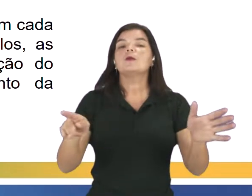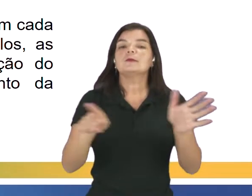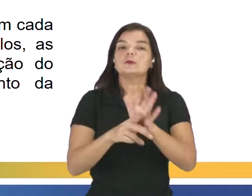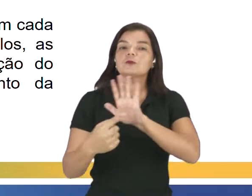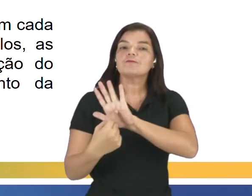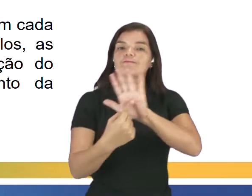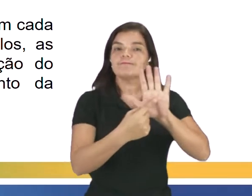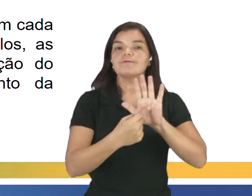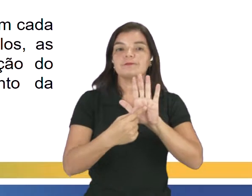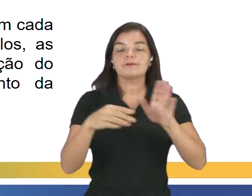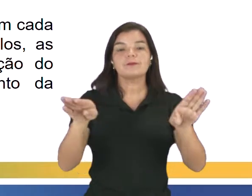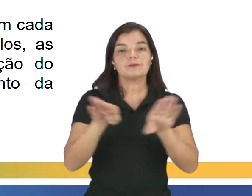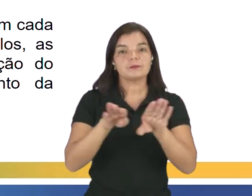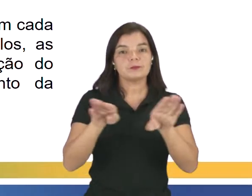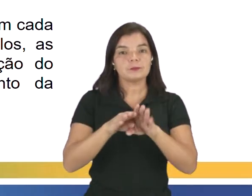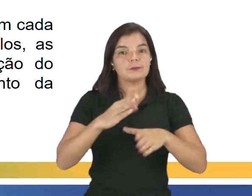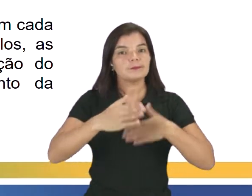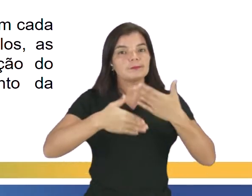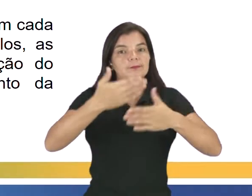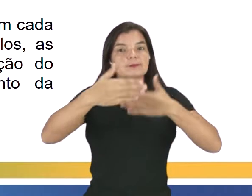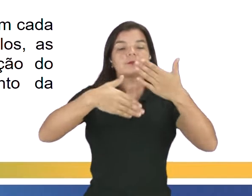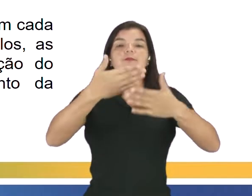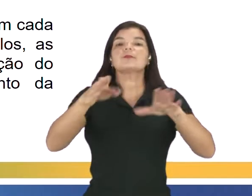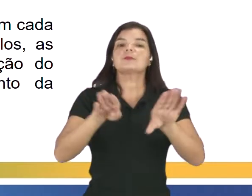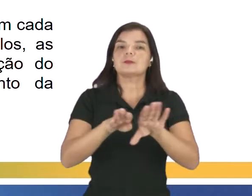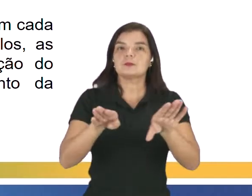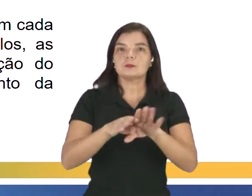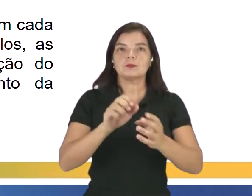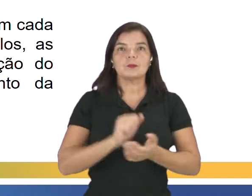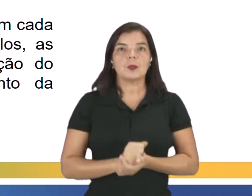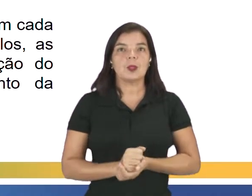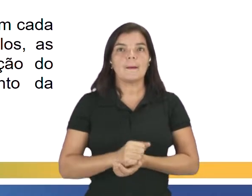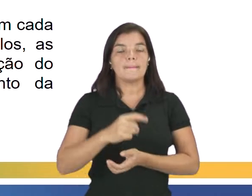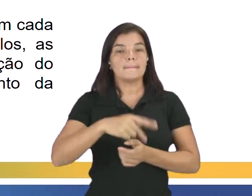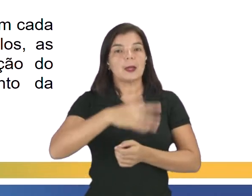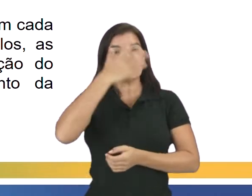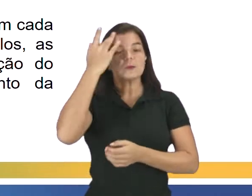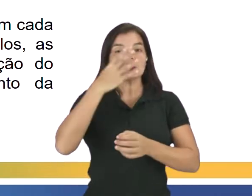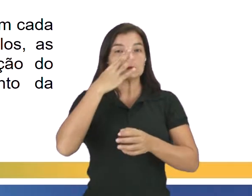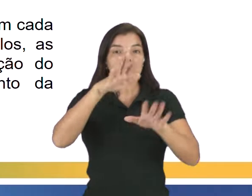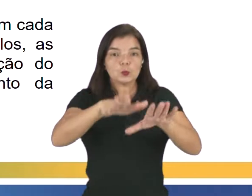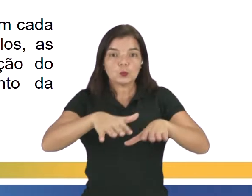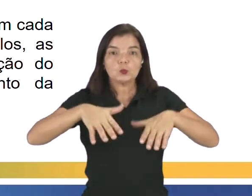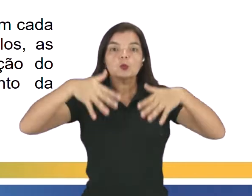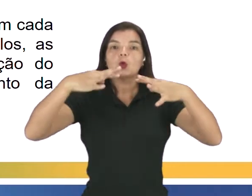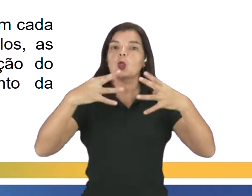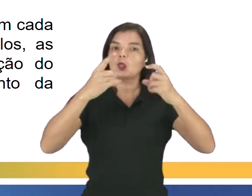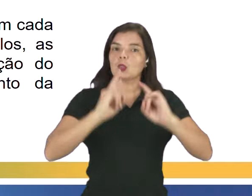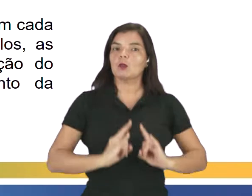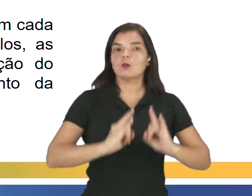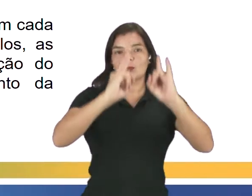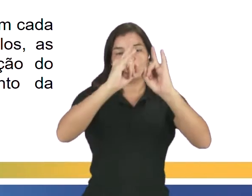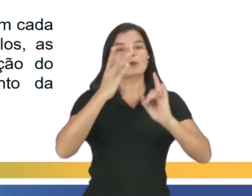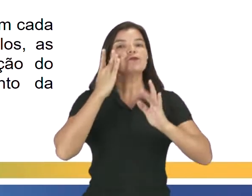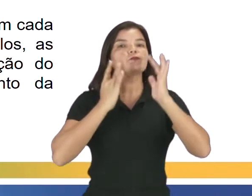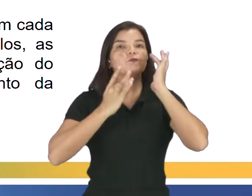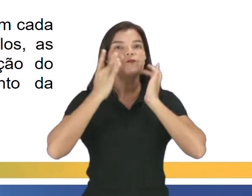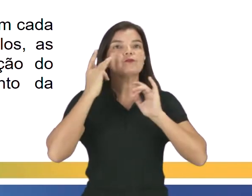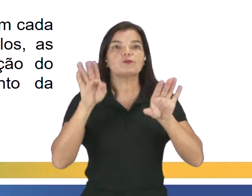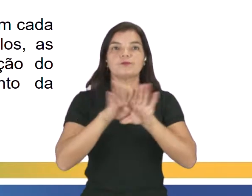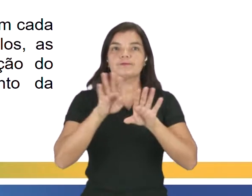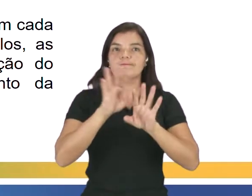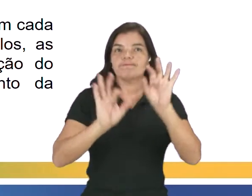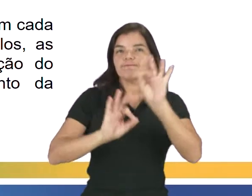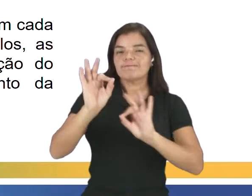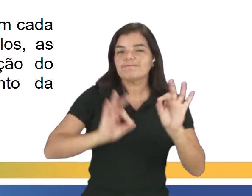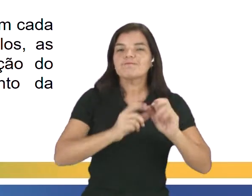propriamente dita, e seus prolongamentos para a coxia, plateia e todo o prédio teatral. As formas